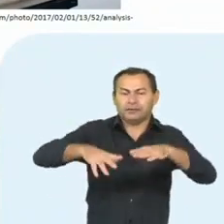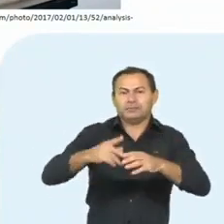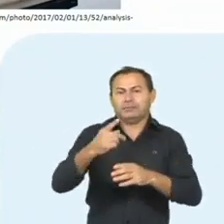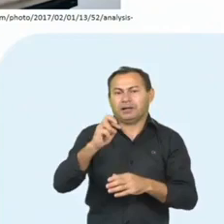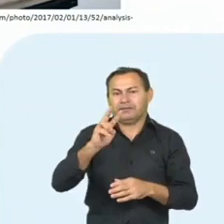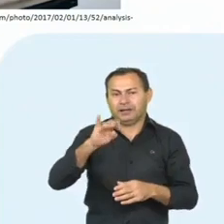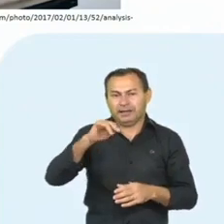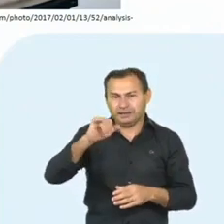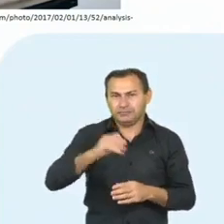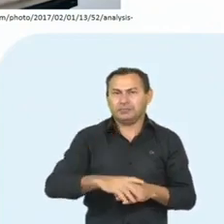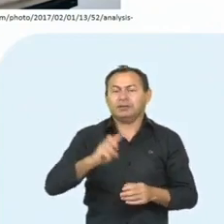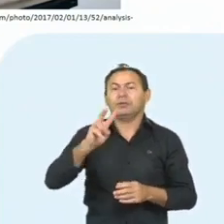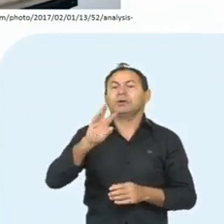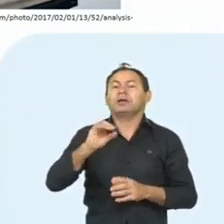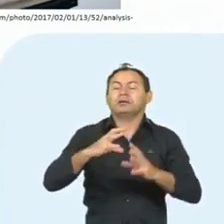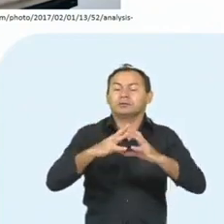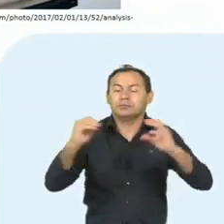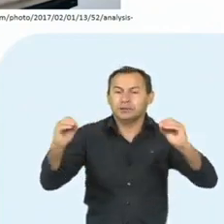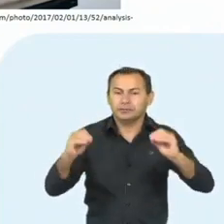vai o quê? Subir.